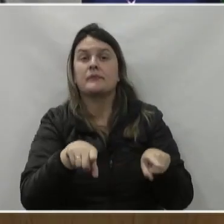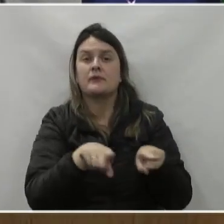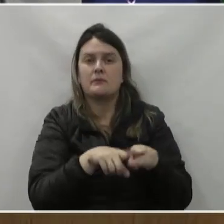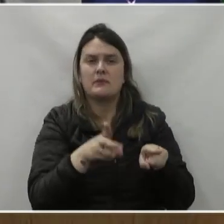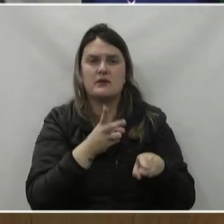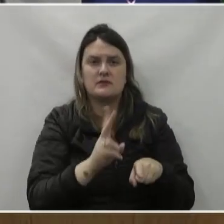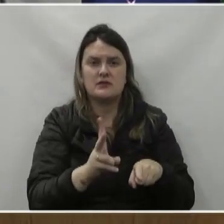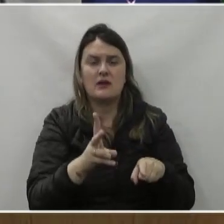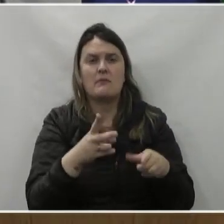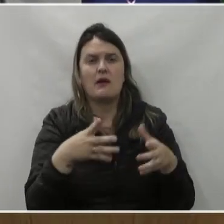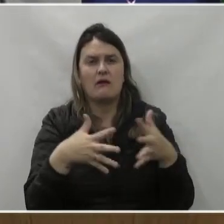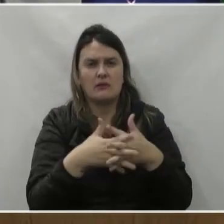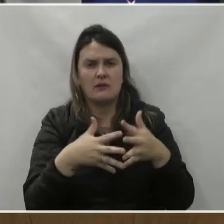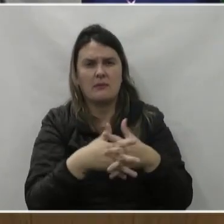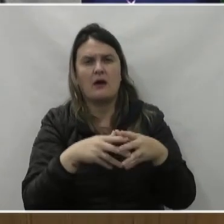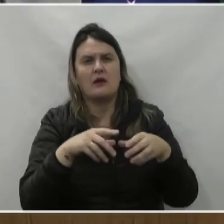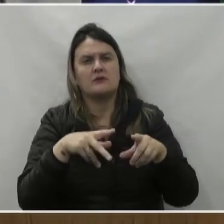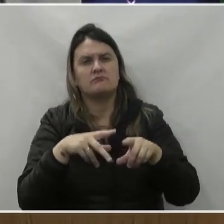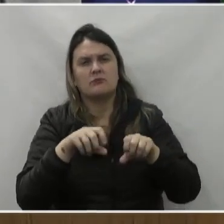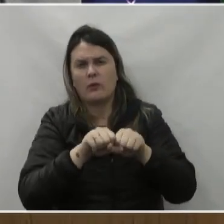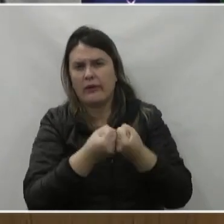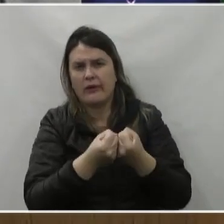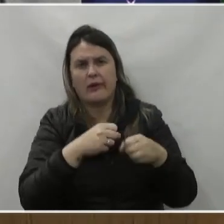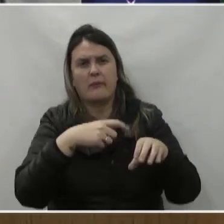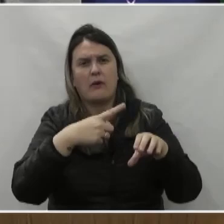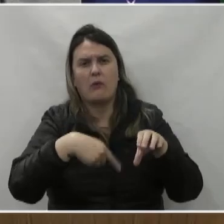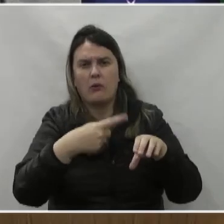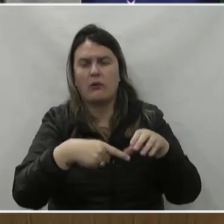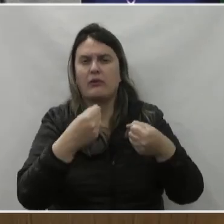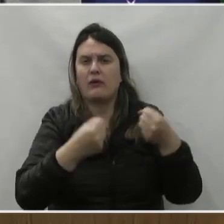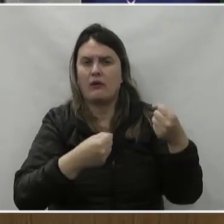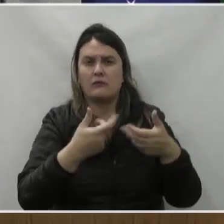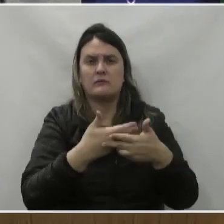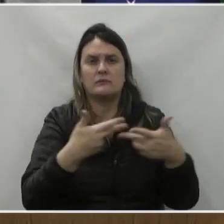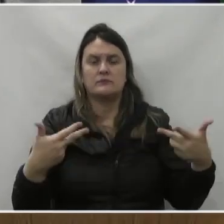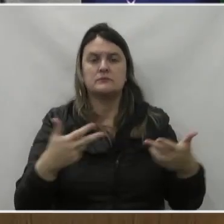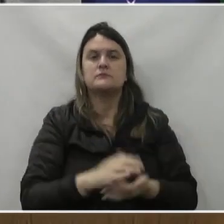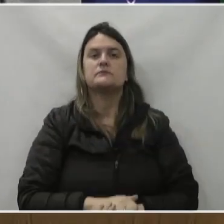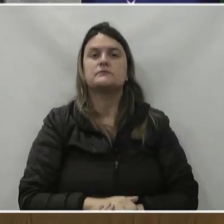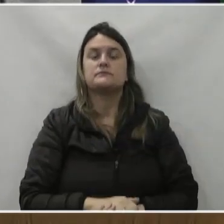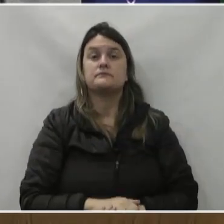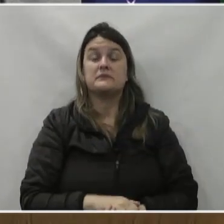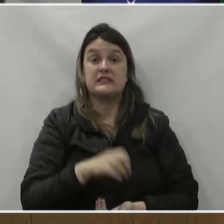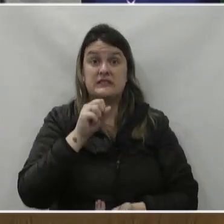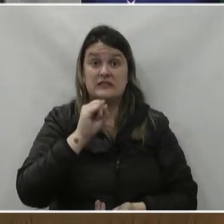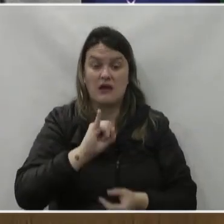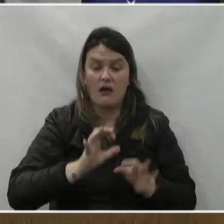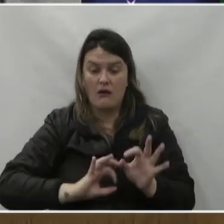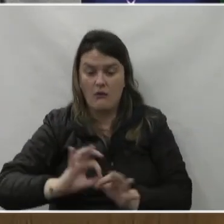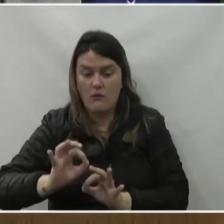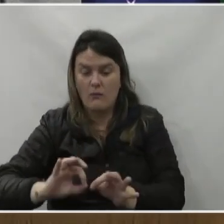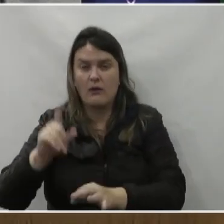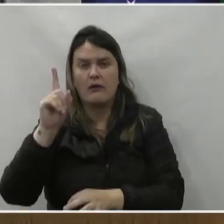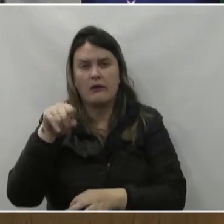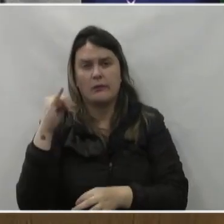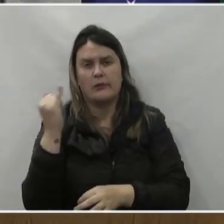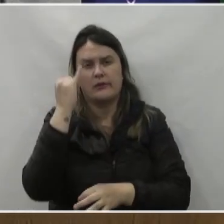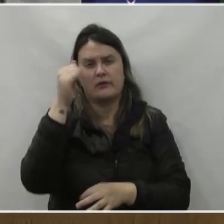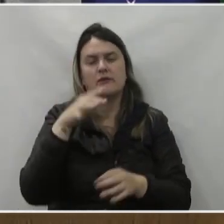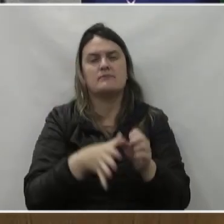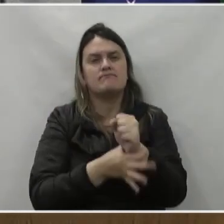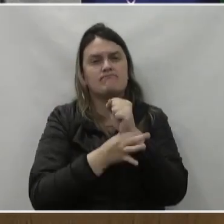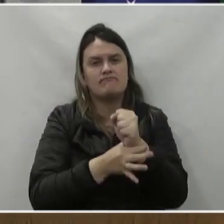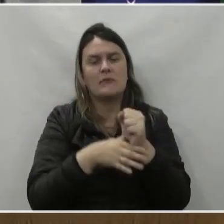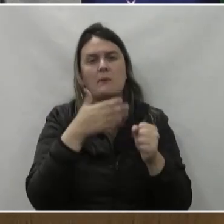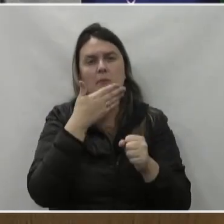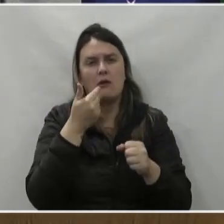causar danos aos veículos que trafegam diariamente pelo local. A execução do serviço é essencial para garantir